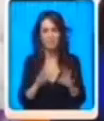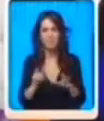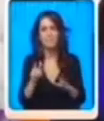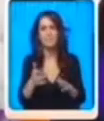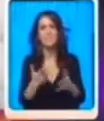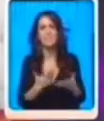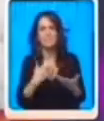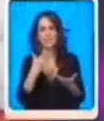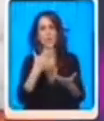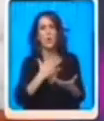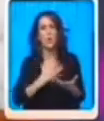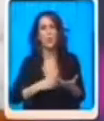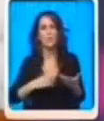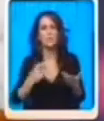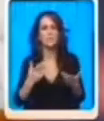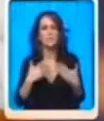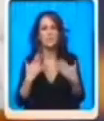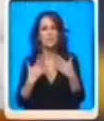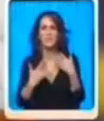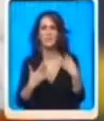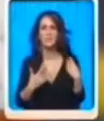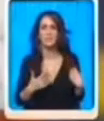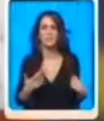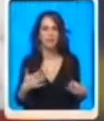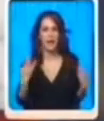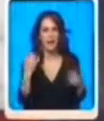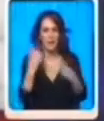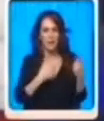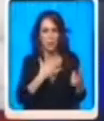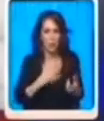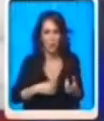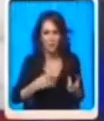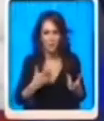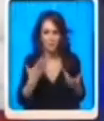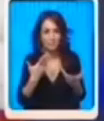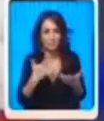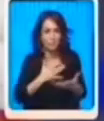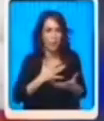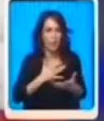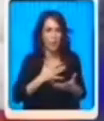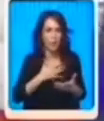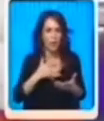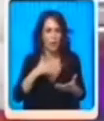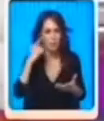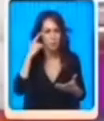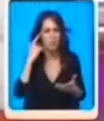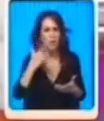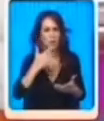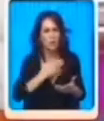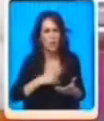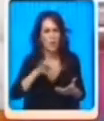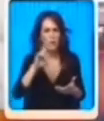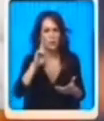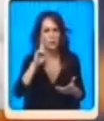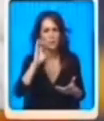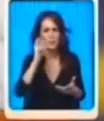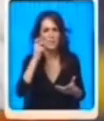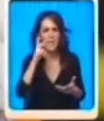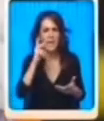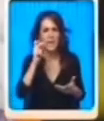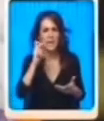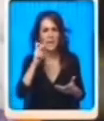Até assim de artistas, gosta muito de sei lá, tem assim, quais são os seus ídolos da televisão? É porque eu ouvi dizer que gostava muito da Luciana